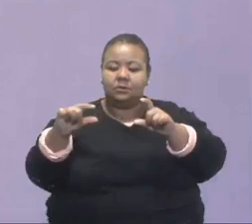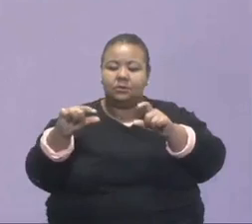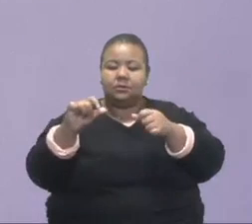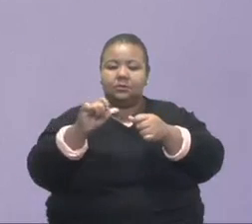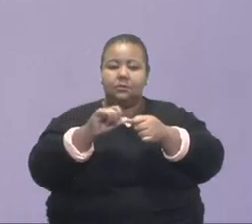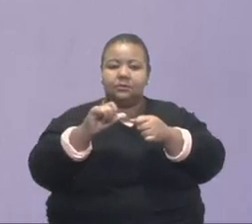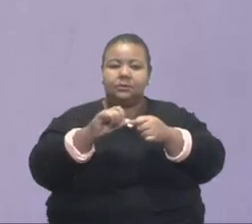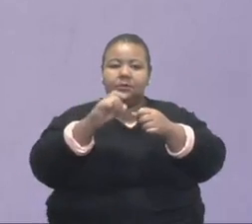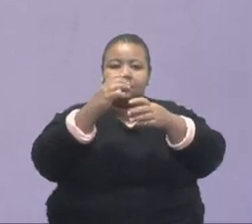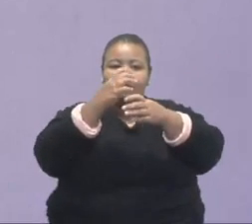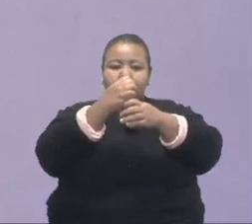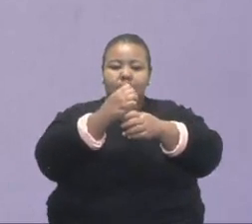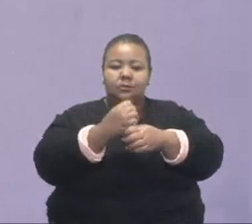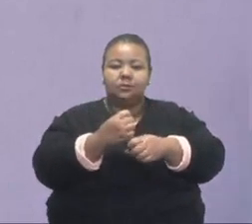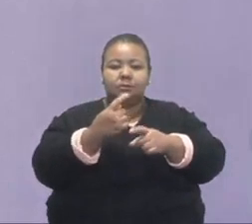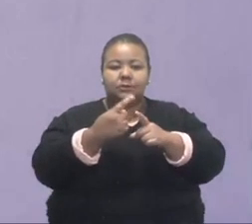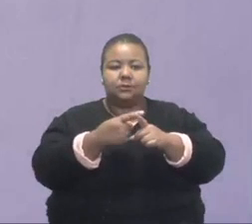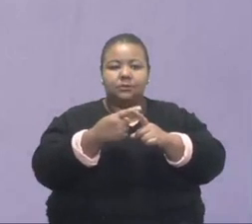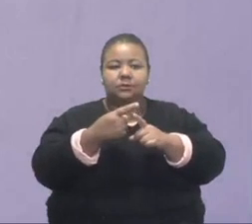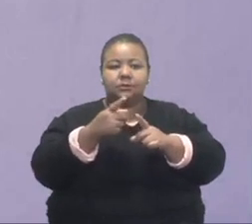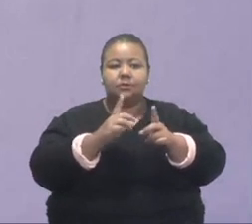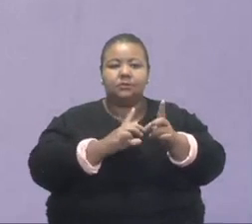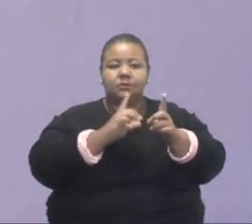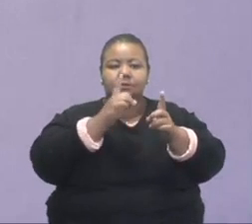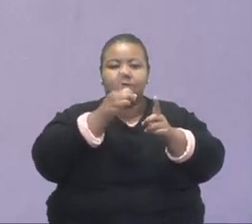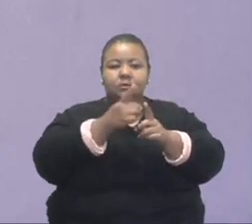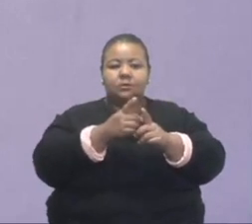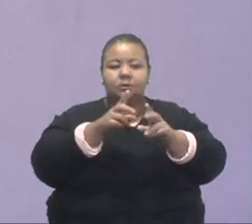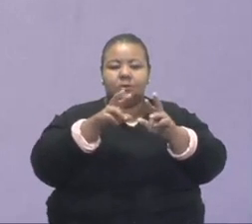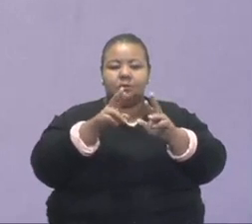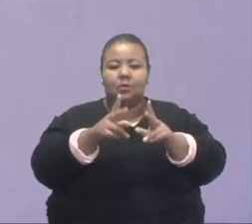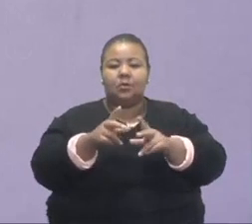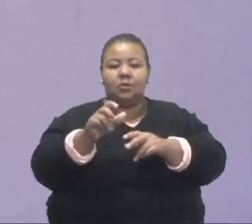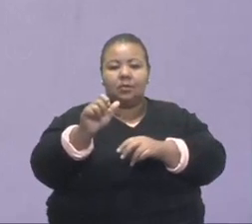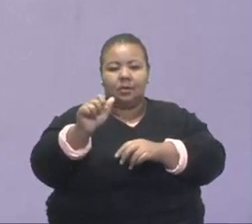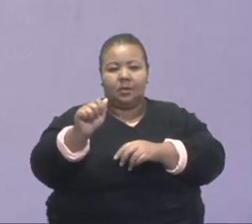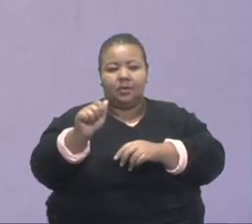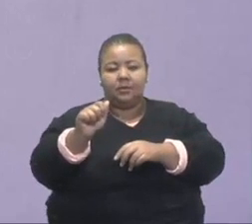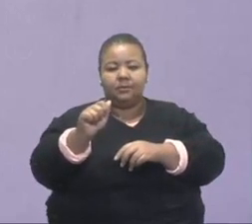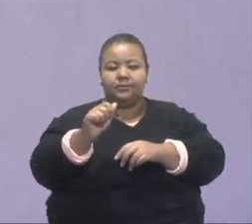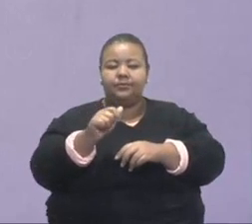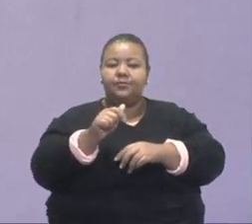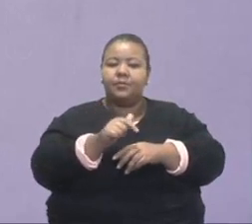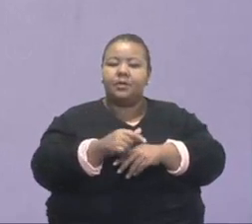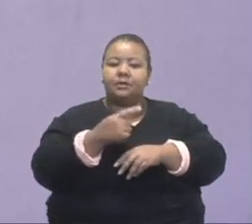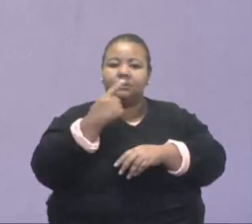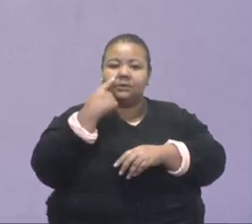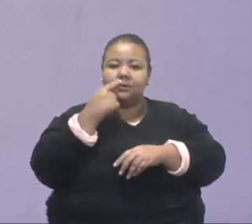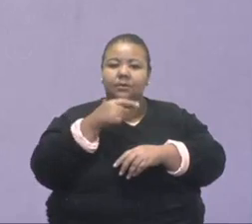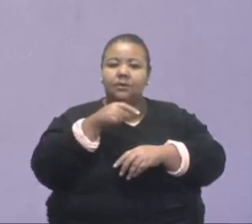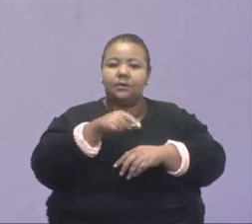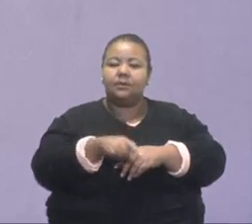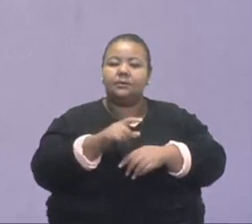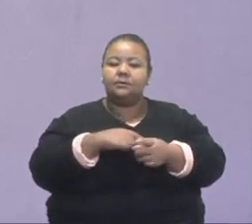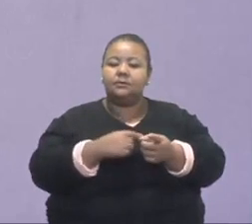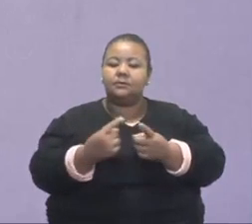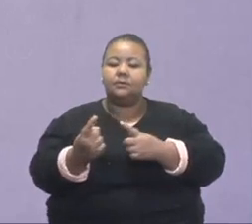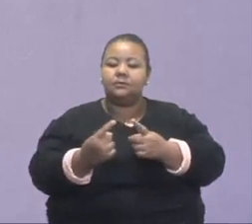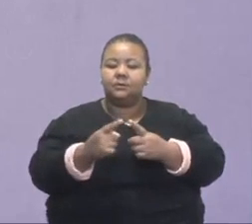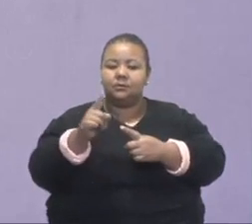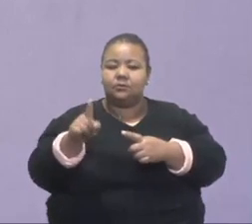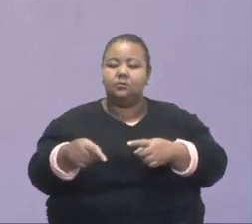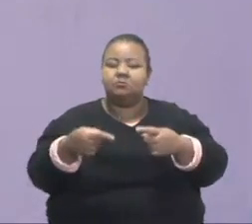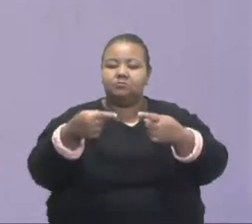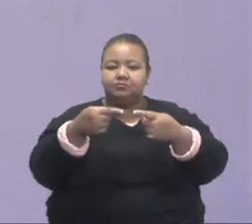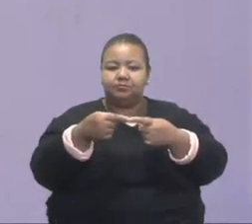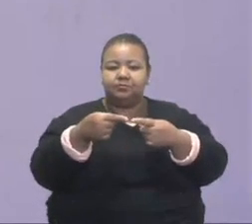as operações, note que eu encontrei a mesma matriz A. Então, a gente vê que aquela relação foi